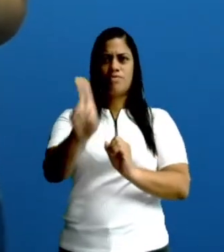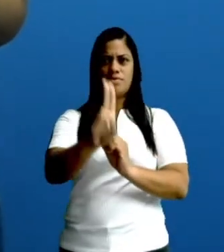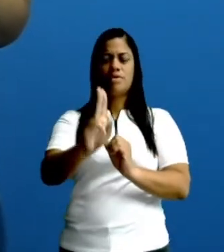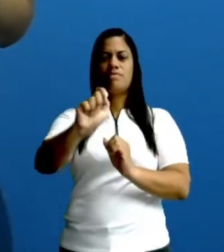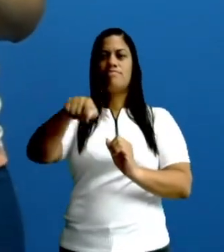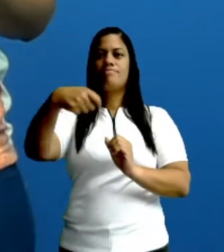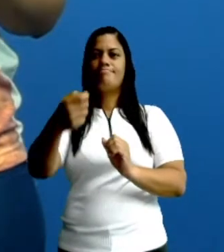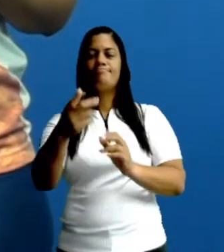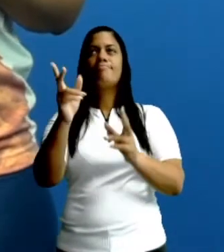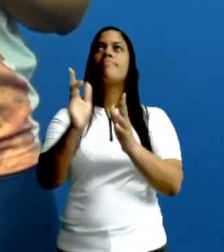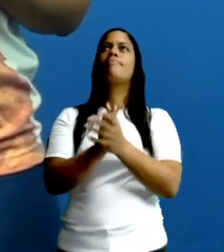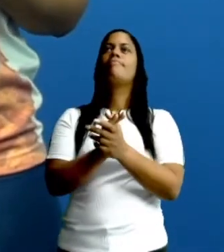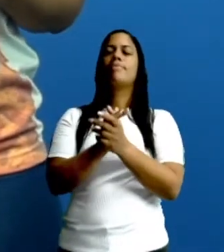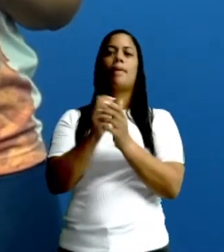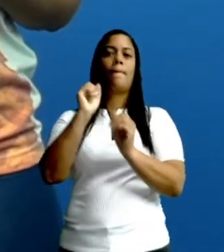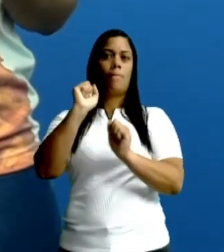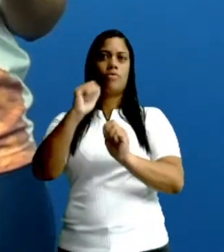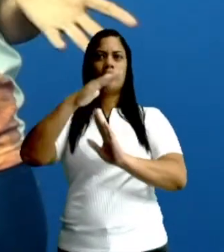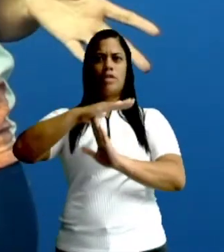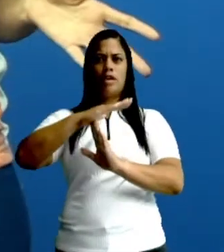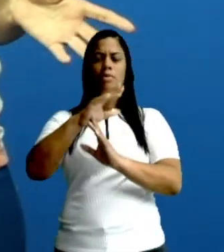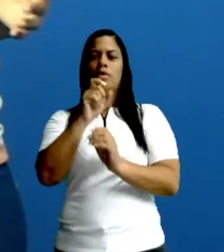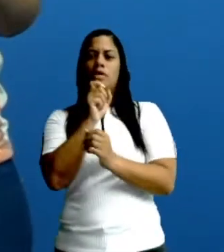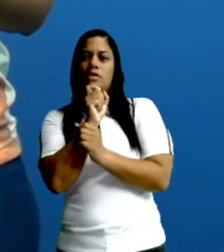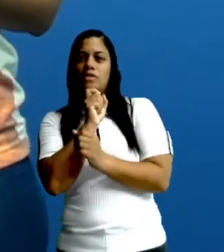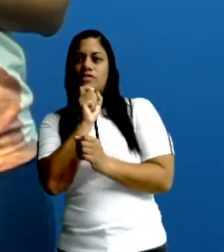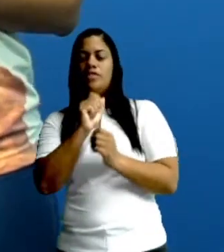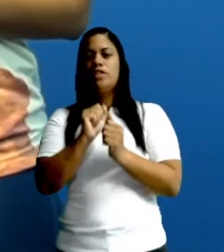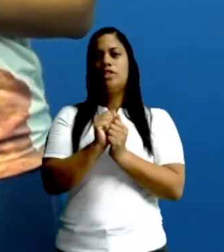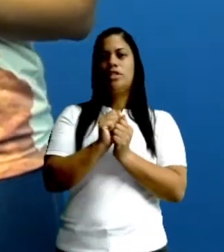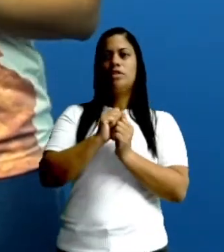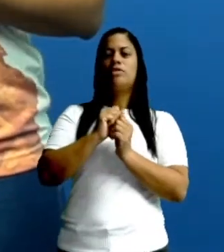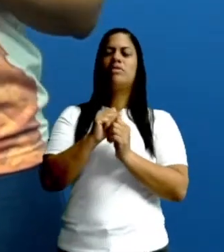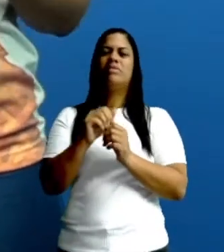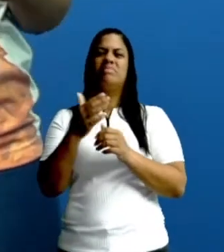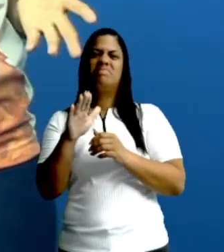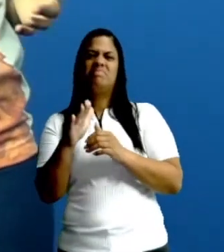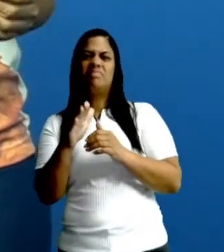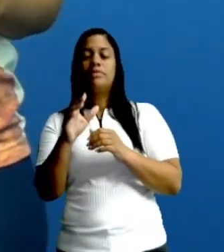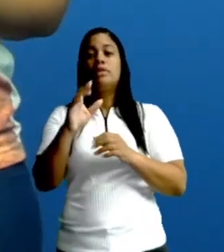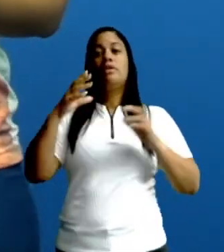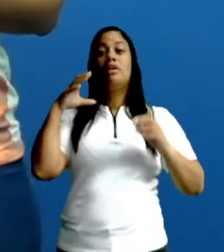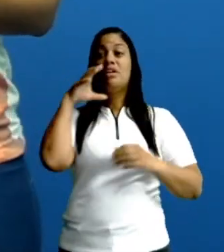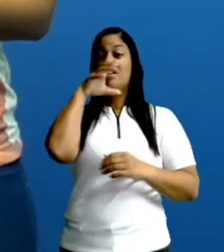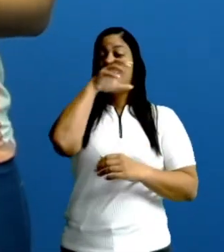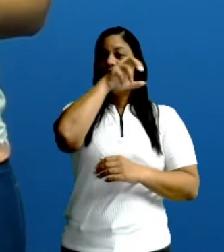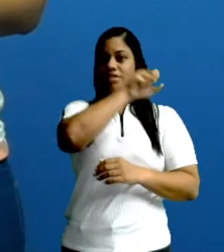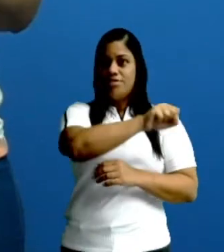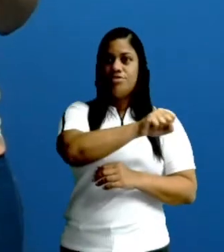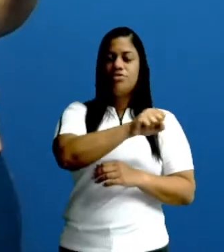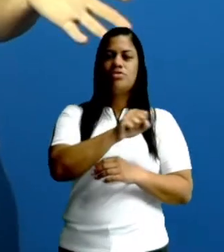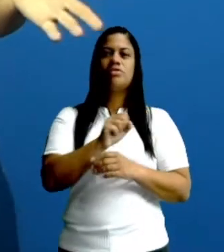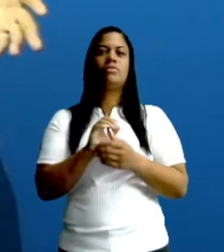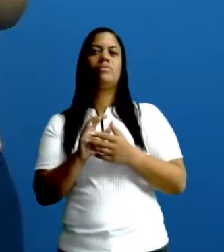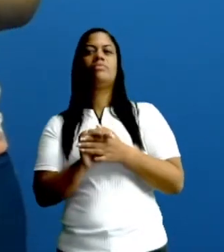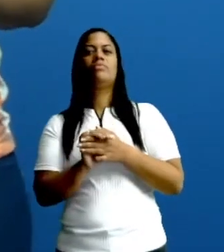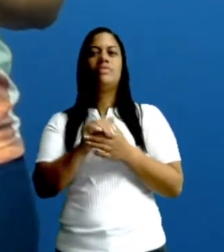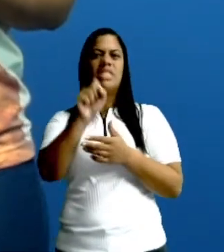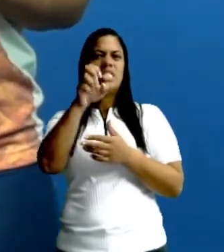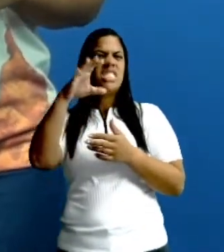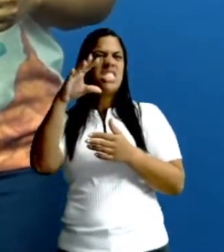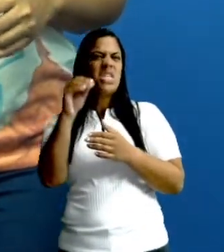seguintes sinônimos. Eu posso dizer que o tempo está frio, que ele está ameno, quente, úmido,